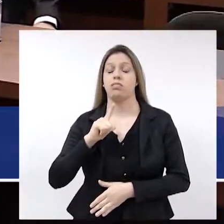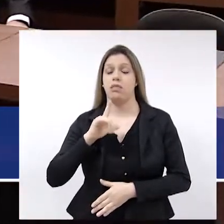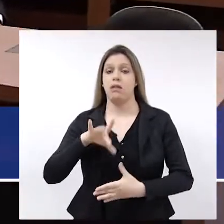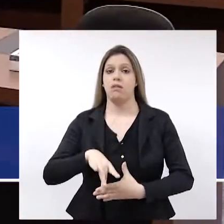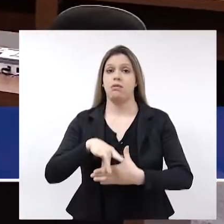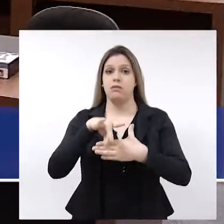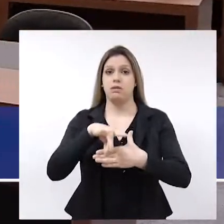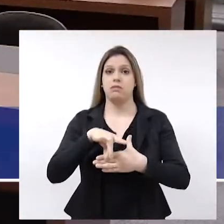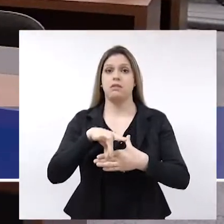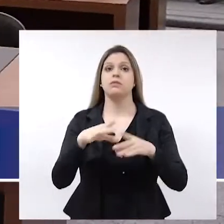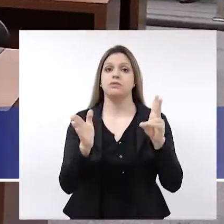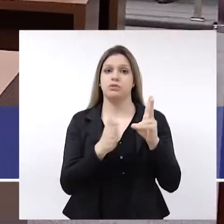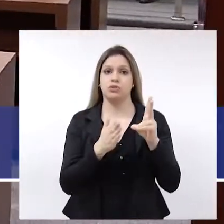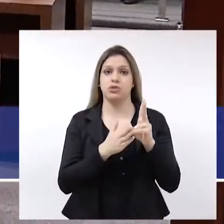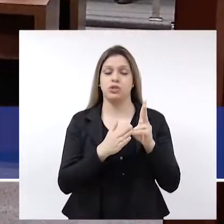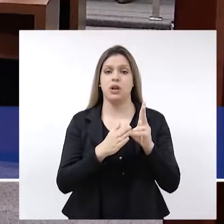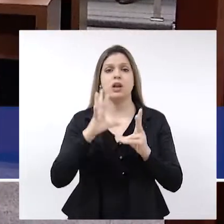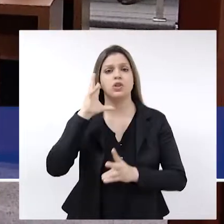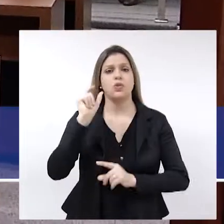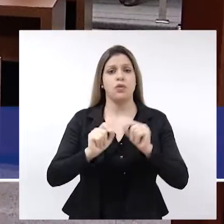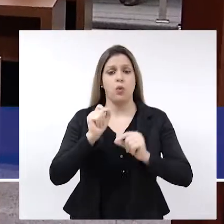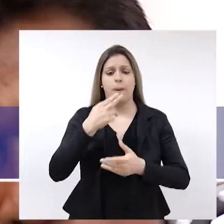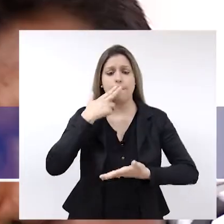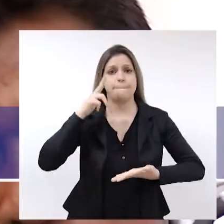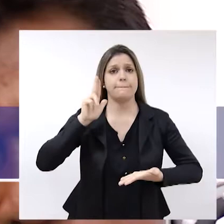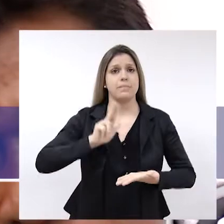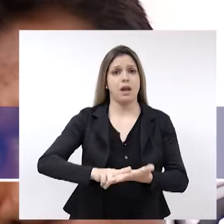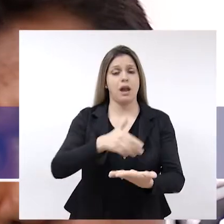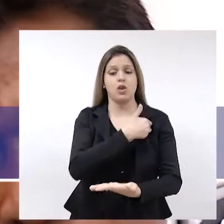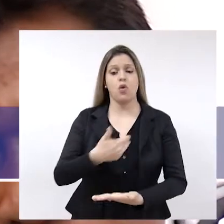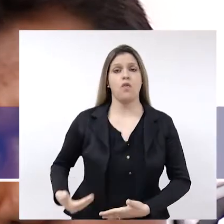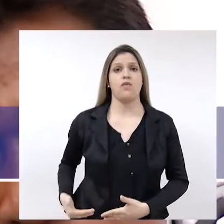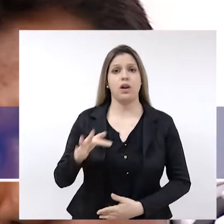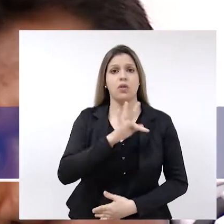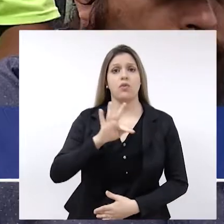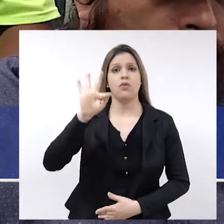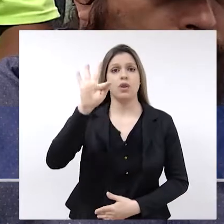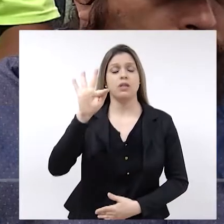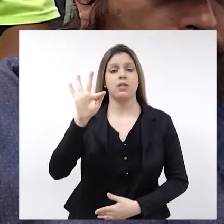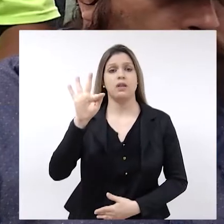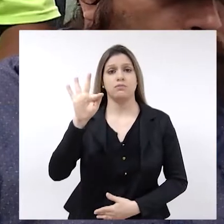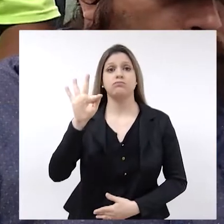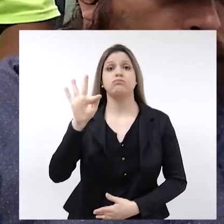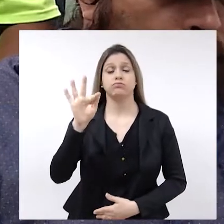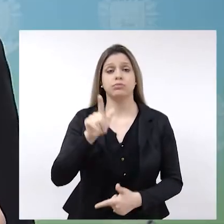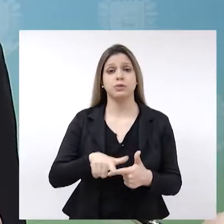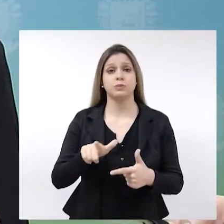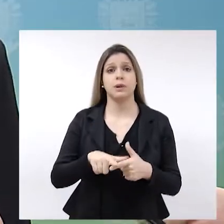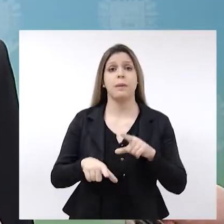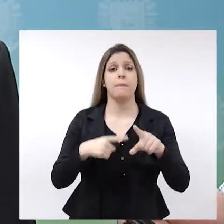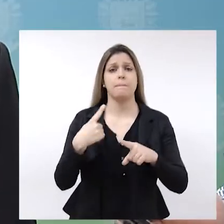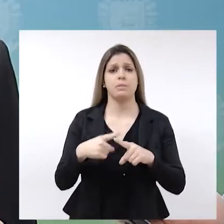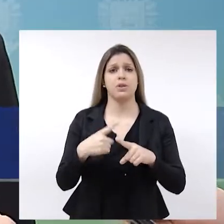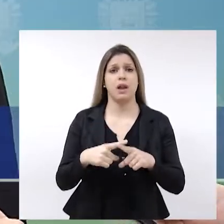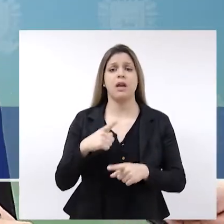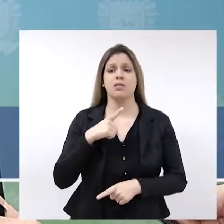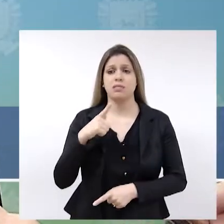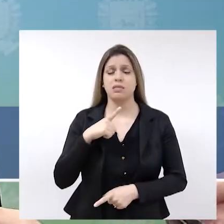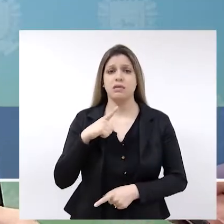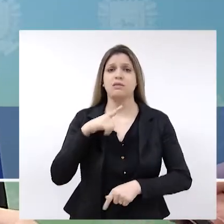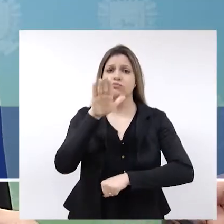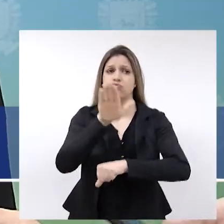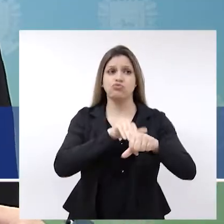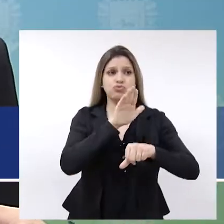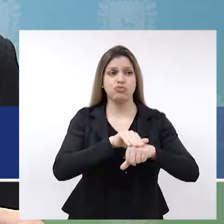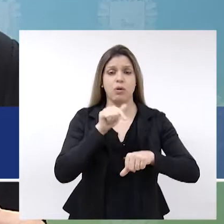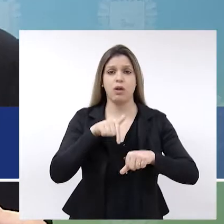Ficou decidido que uma carta será encaminhada ao governo federal para que se posicione diante dessa situação. O motivo da convocação